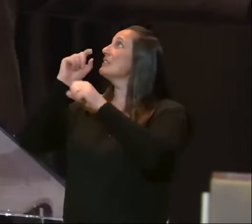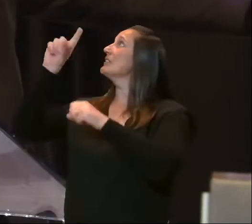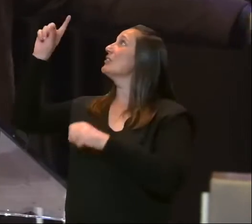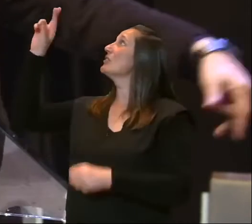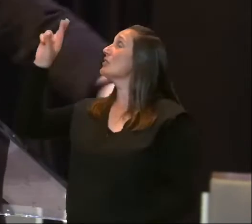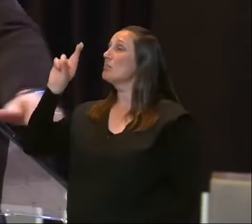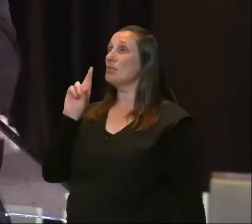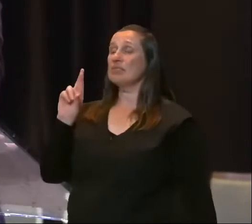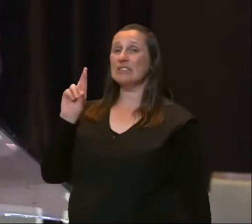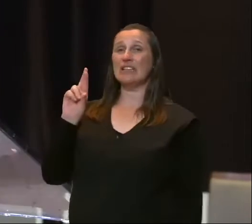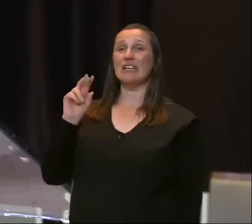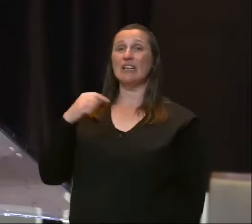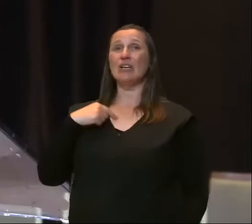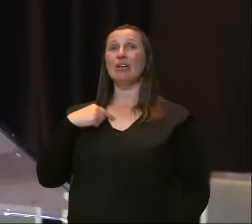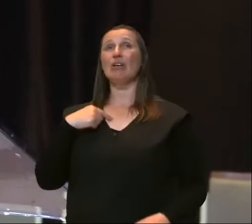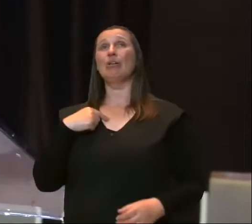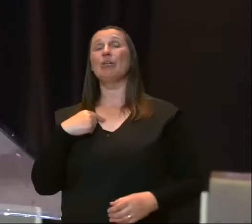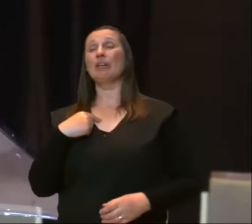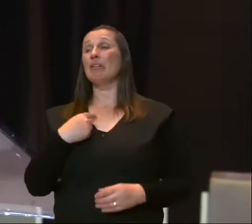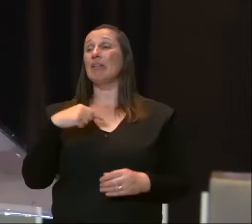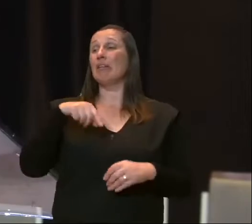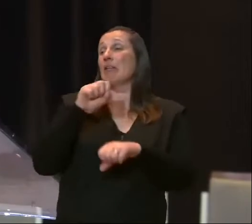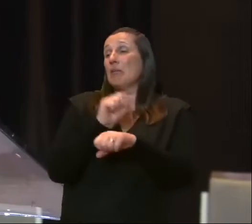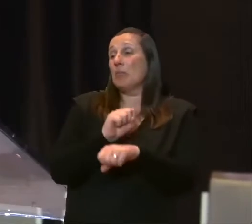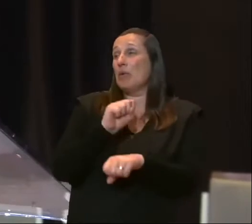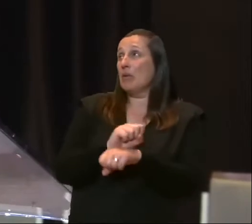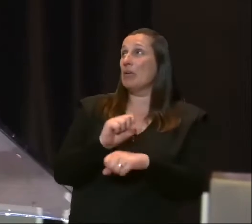eu não vou ficar aqui no fundo do poço esperando.